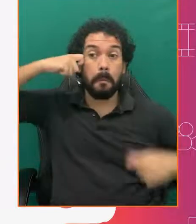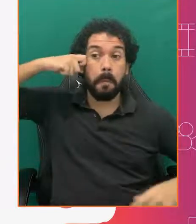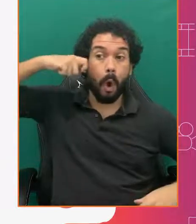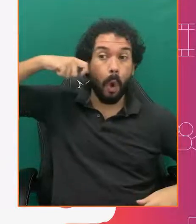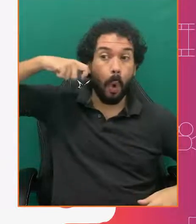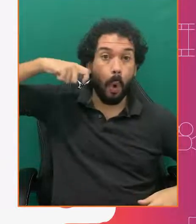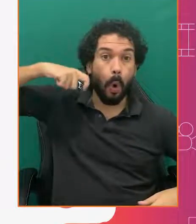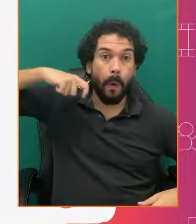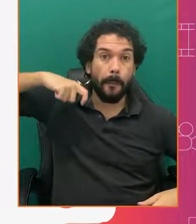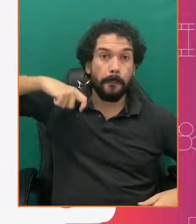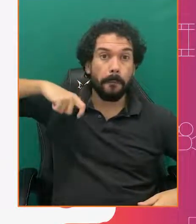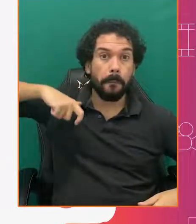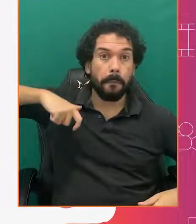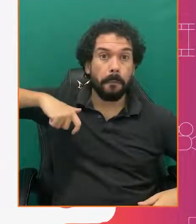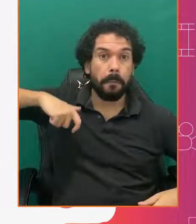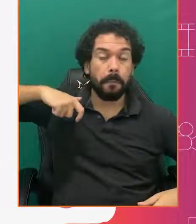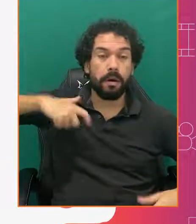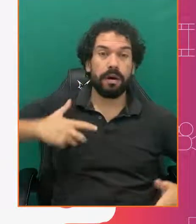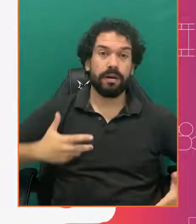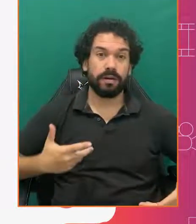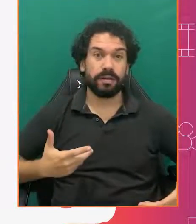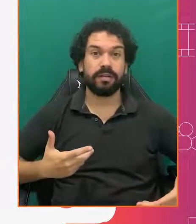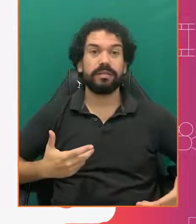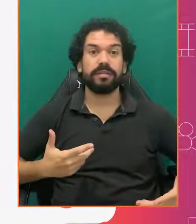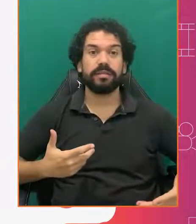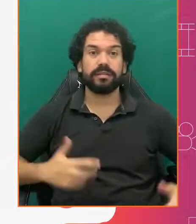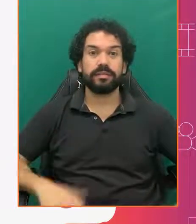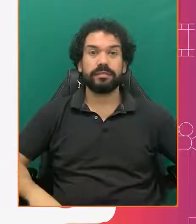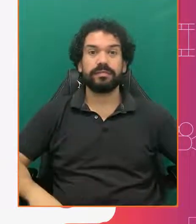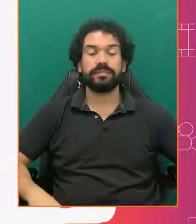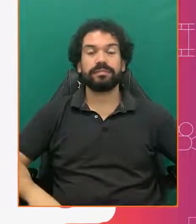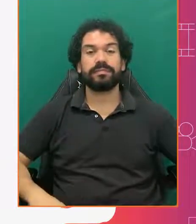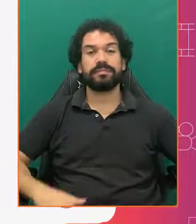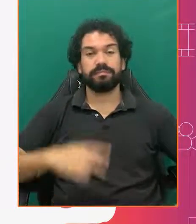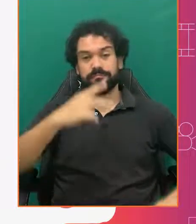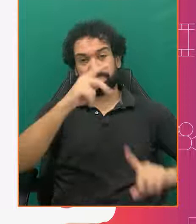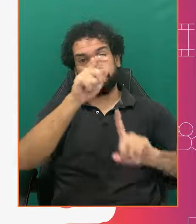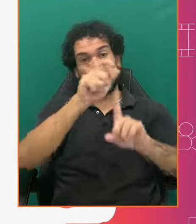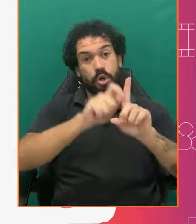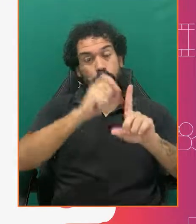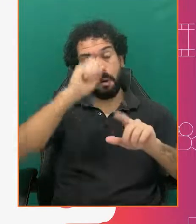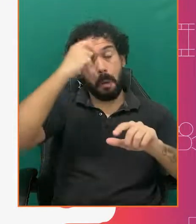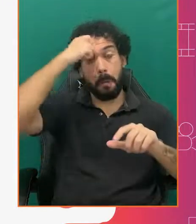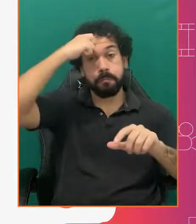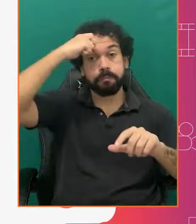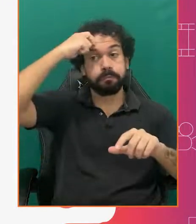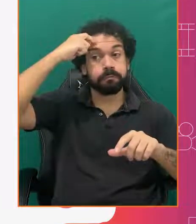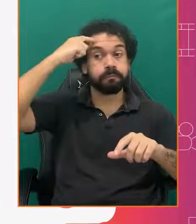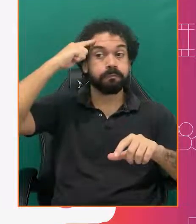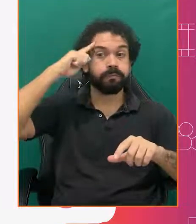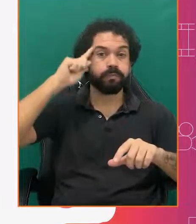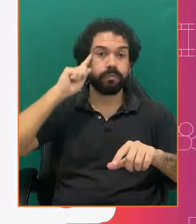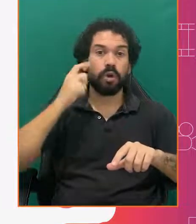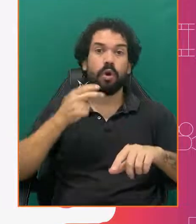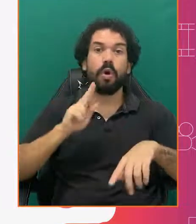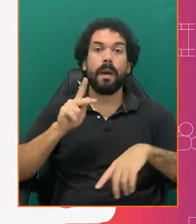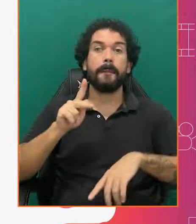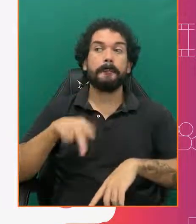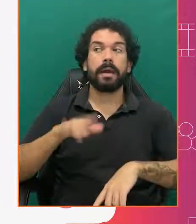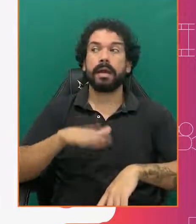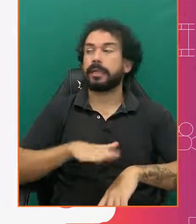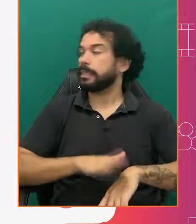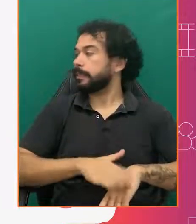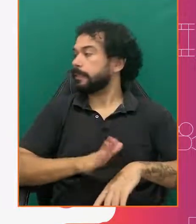de suor escorre pela cabeça do personagem, ou ficar batendo o pé de